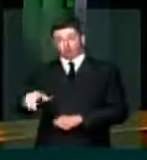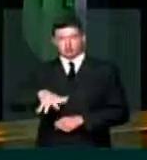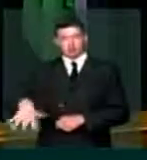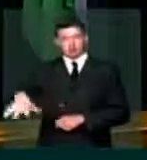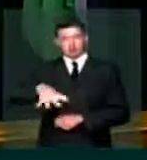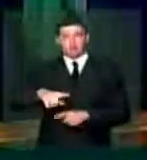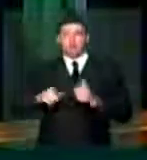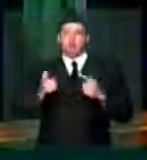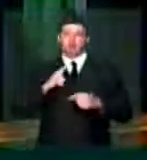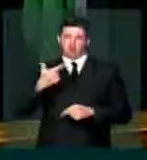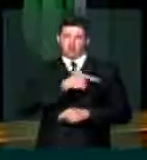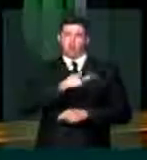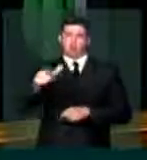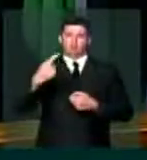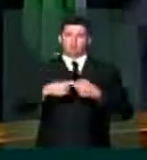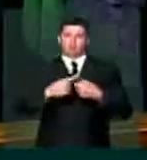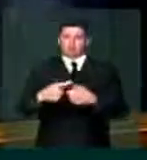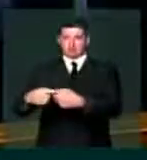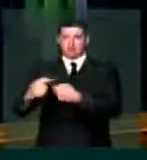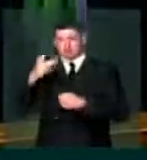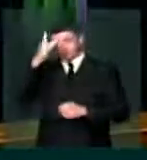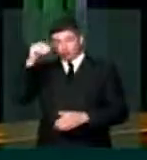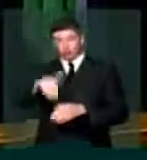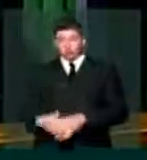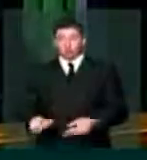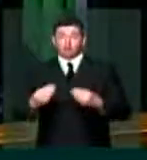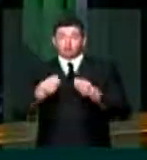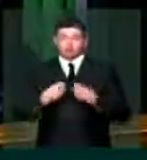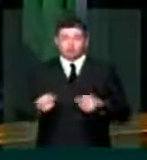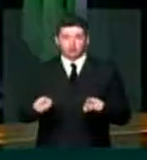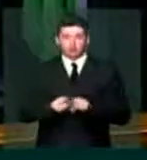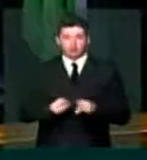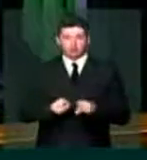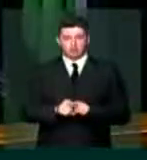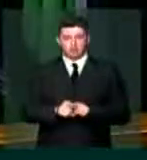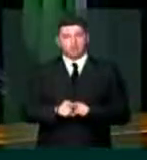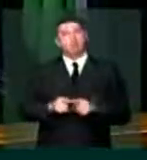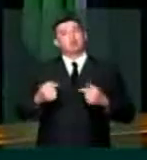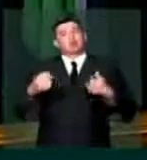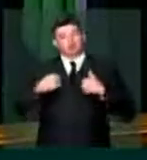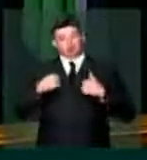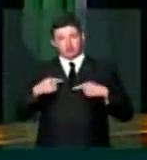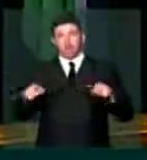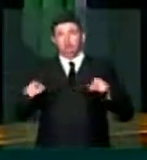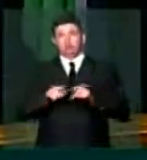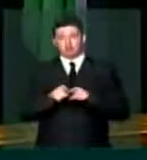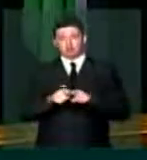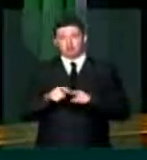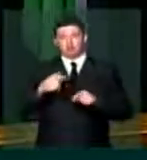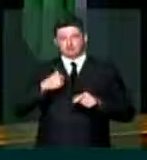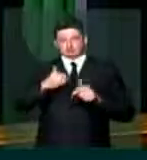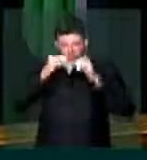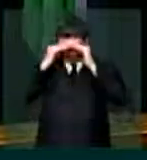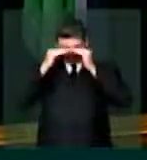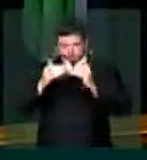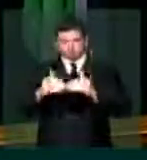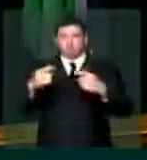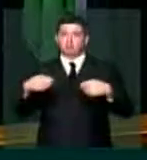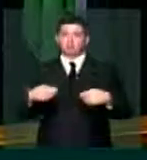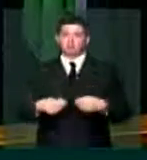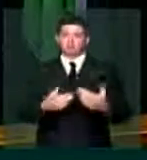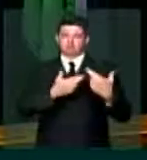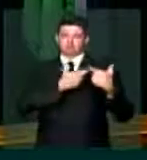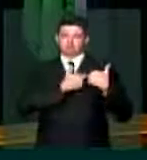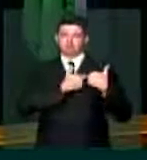existem ainda outras cidades onde tive uma votação expressiva e a elas devo muita obrigação e, mais do que